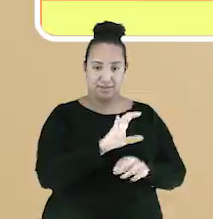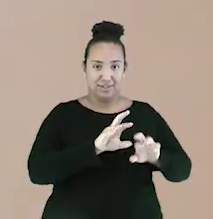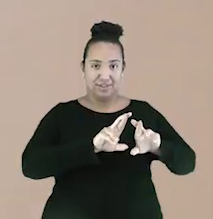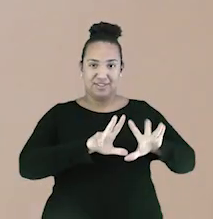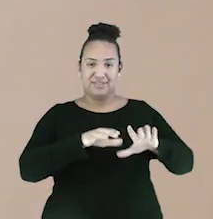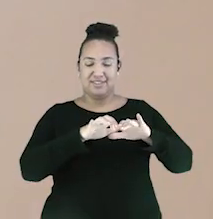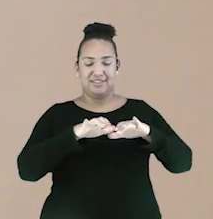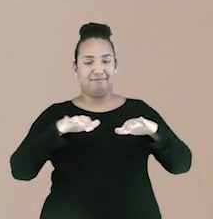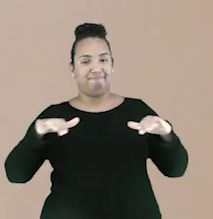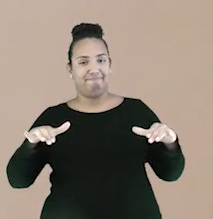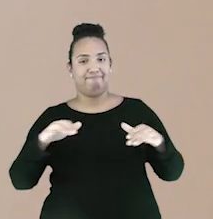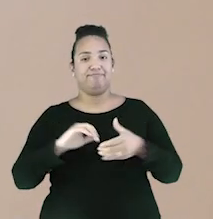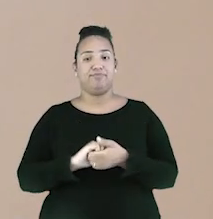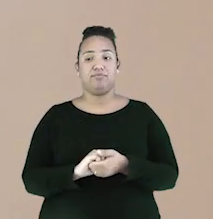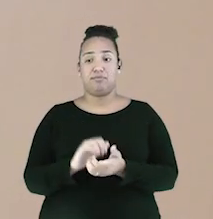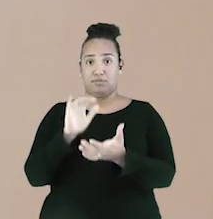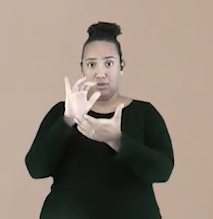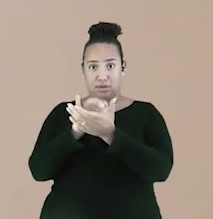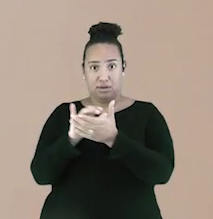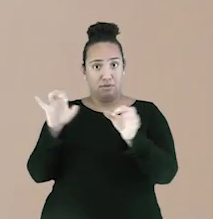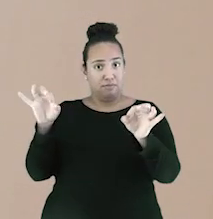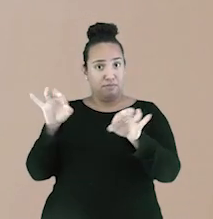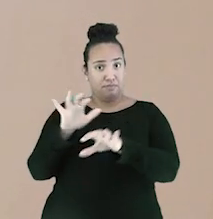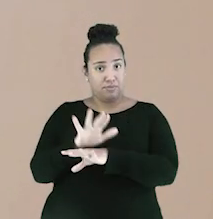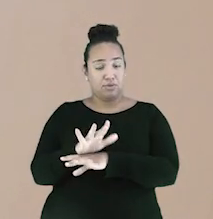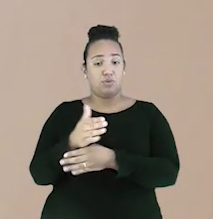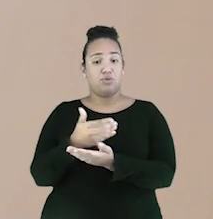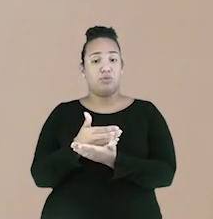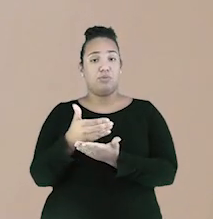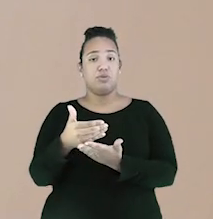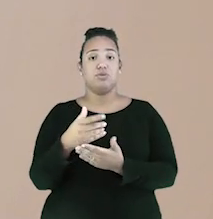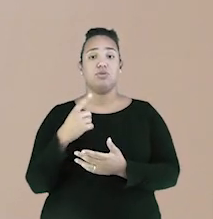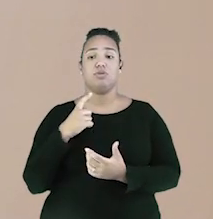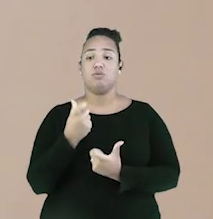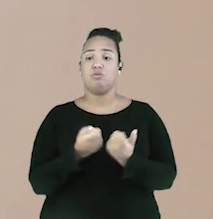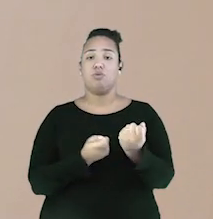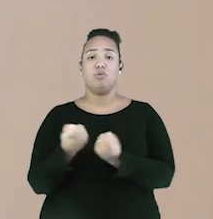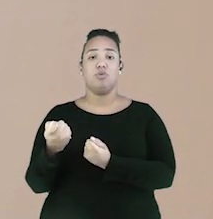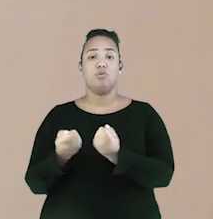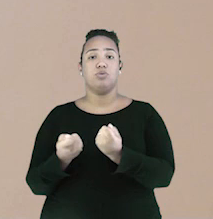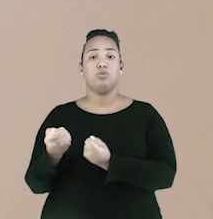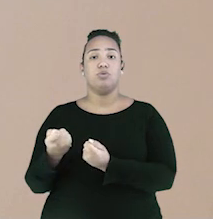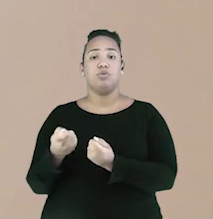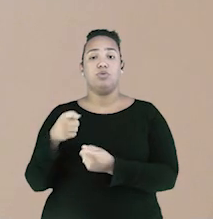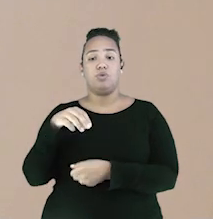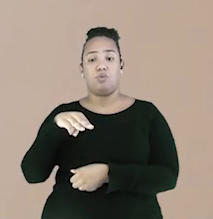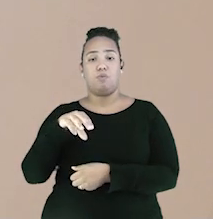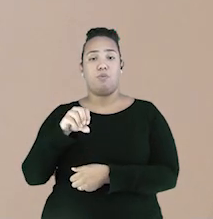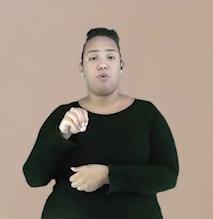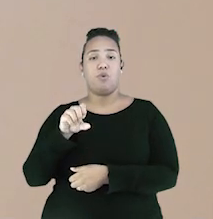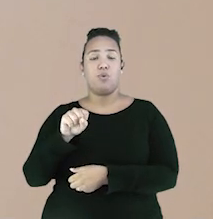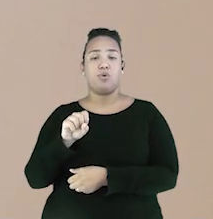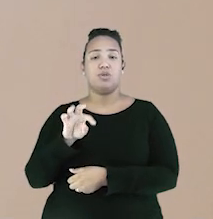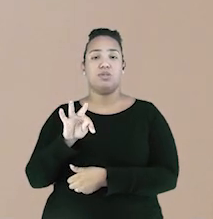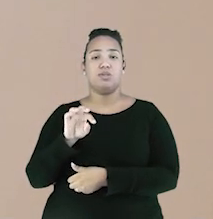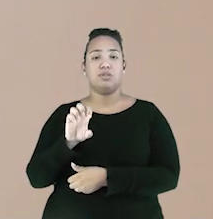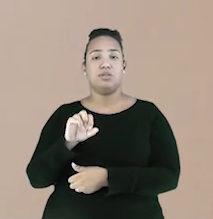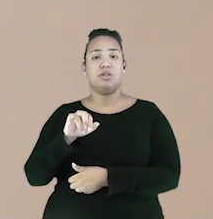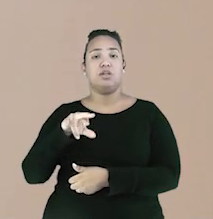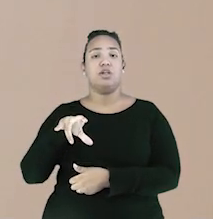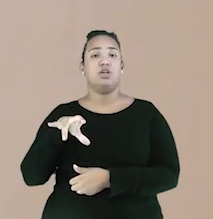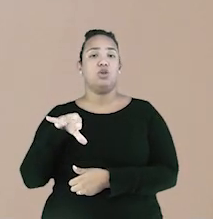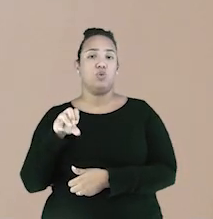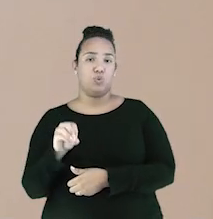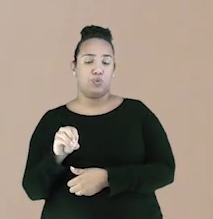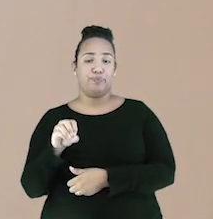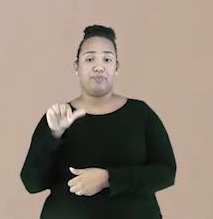catolicismo. Após o matrimônio, Catarina passou a administrar o Mosteiro Negro, a antiga instituição de freios católicos onde